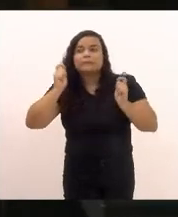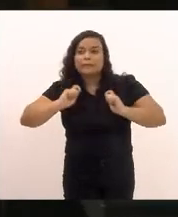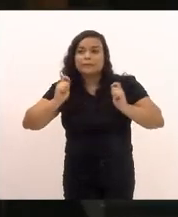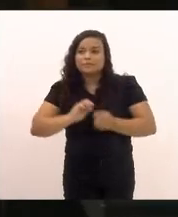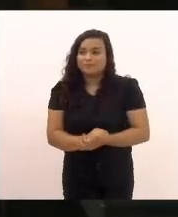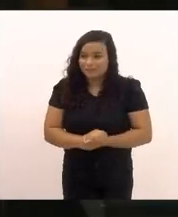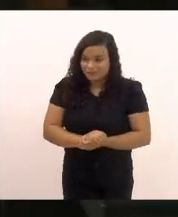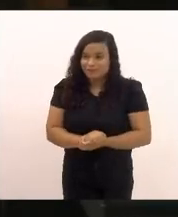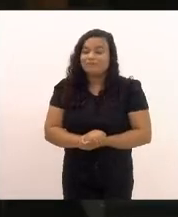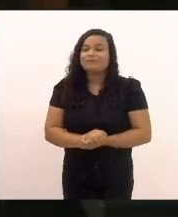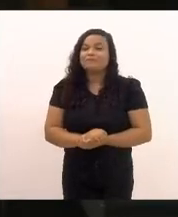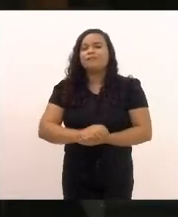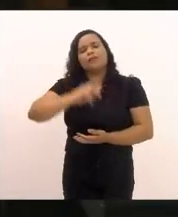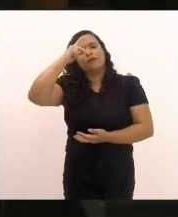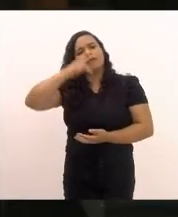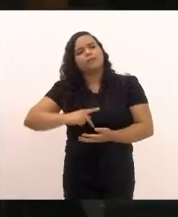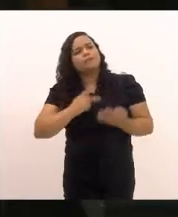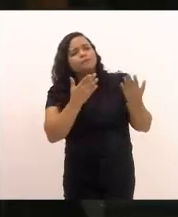Senhora presidente,